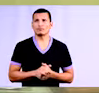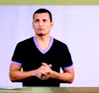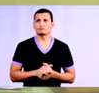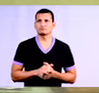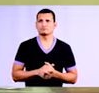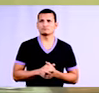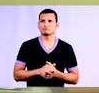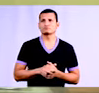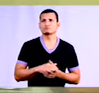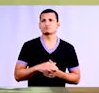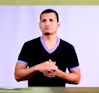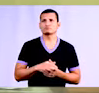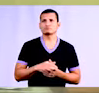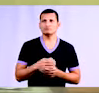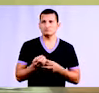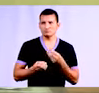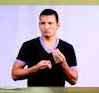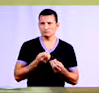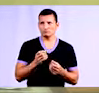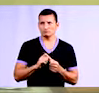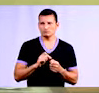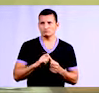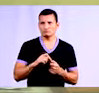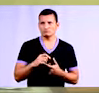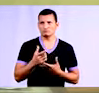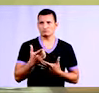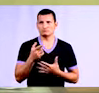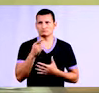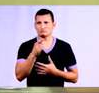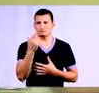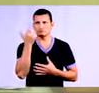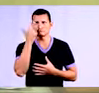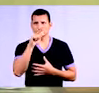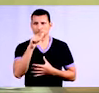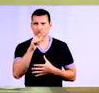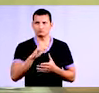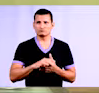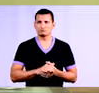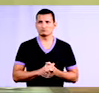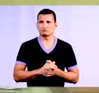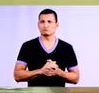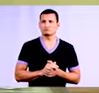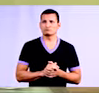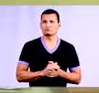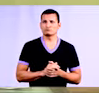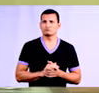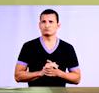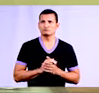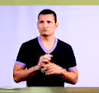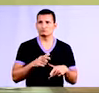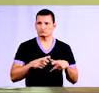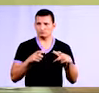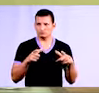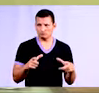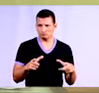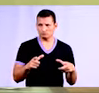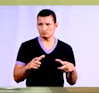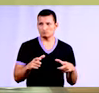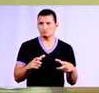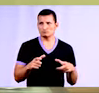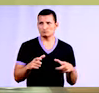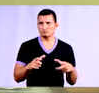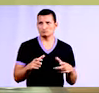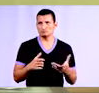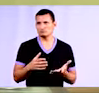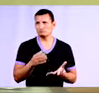essas técnicas de você conseguir espaço, né, onde, por exemplo, praticamente não existe,